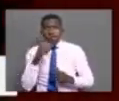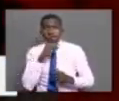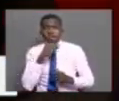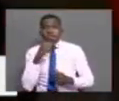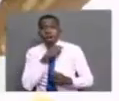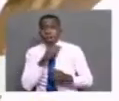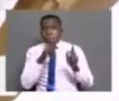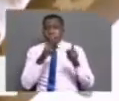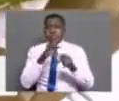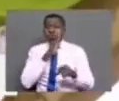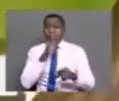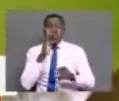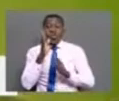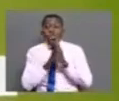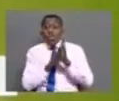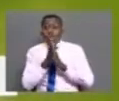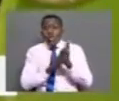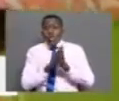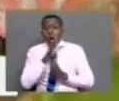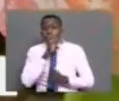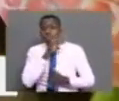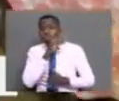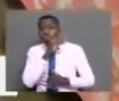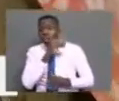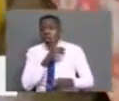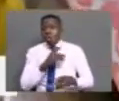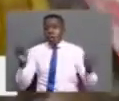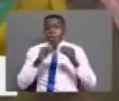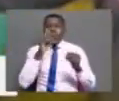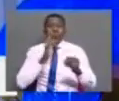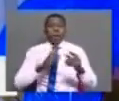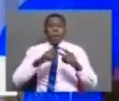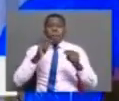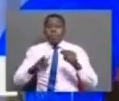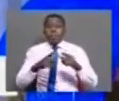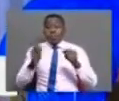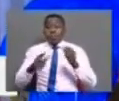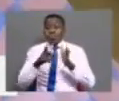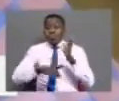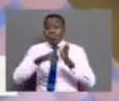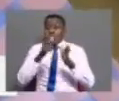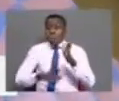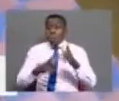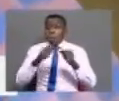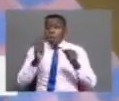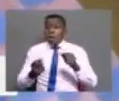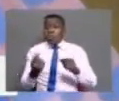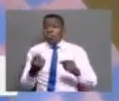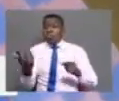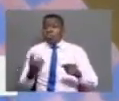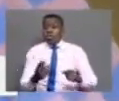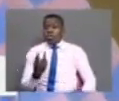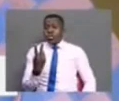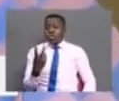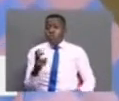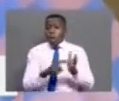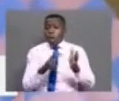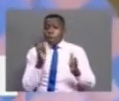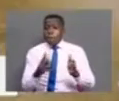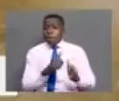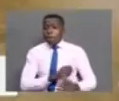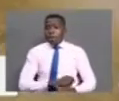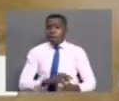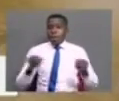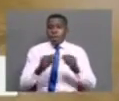humilde foi arrendada por dois mil Quantas vezes a mãe fugiu da discriminação